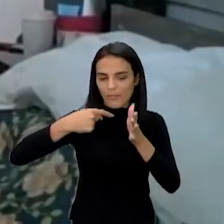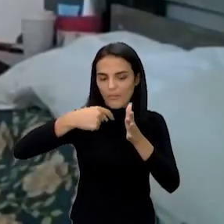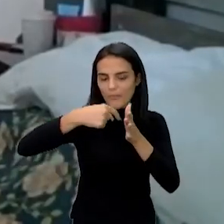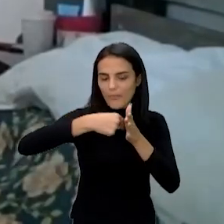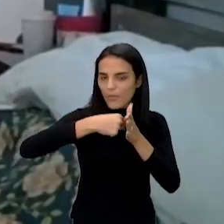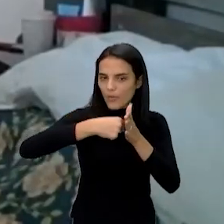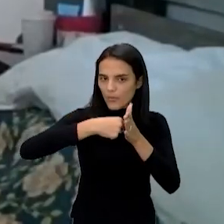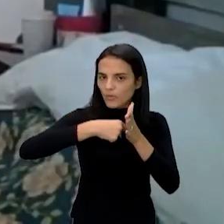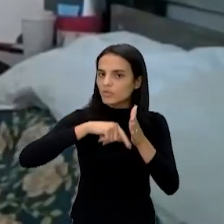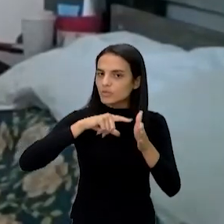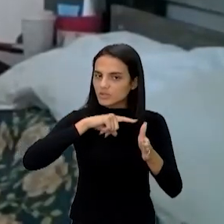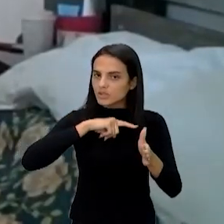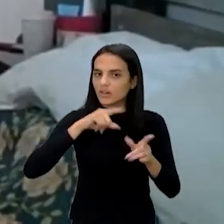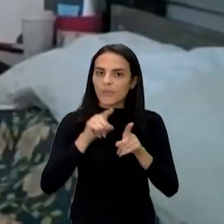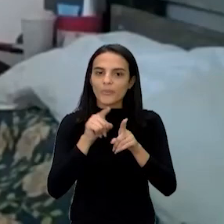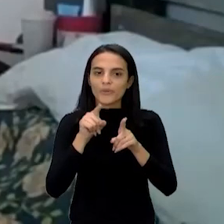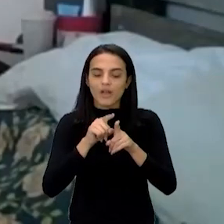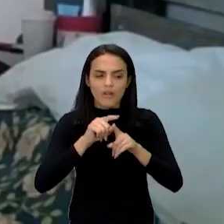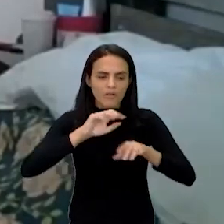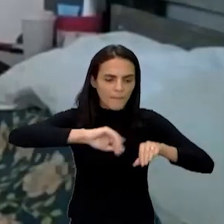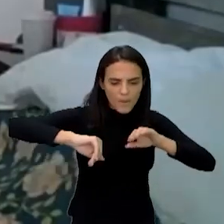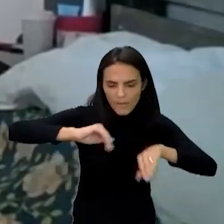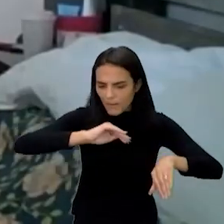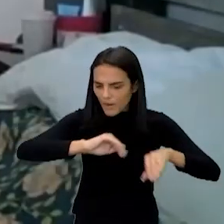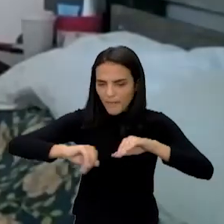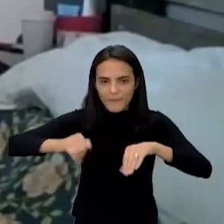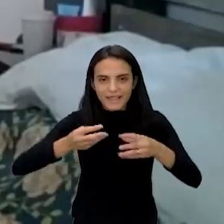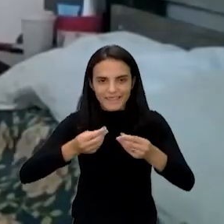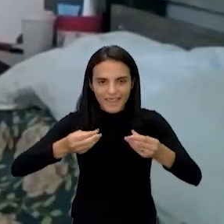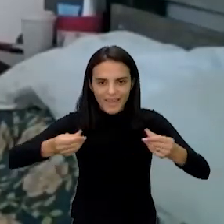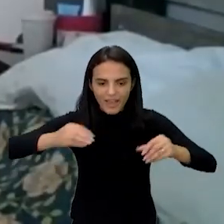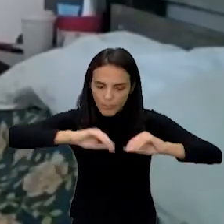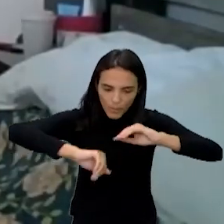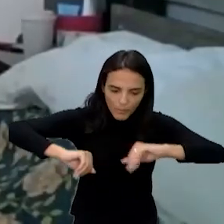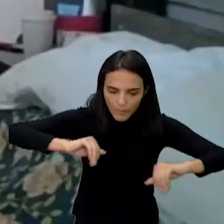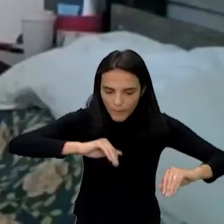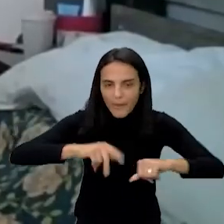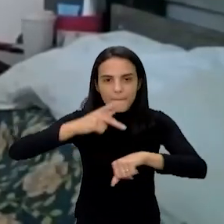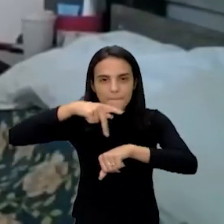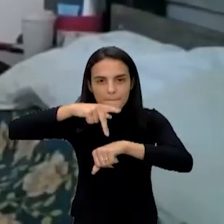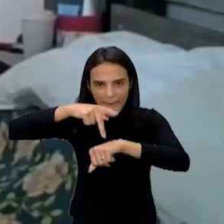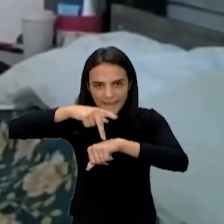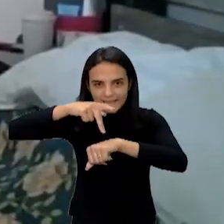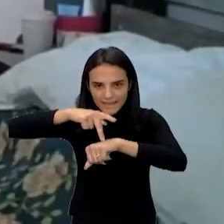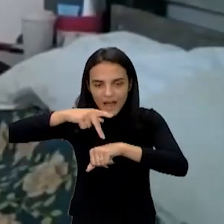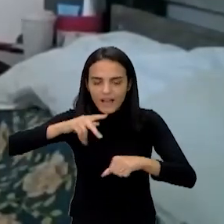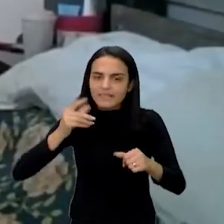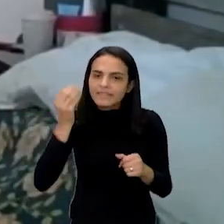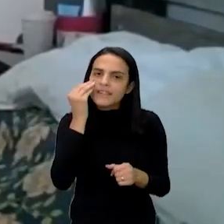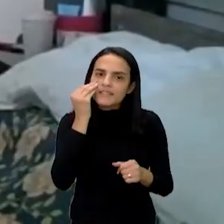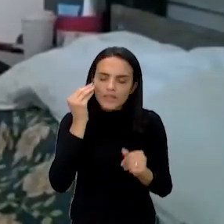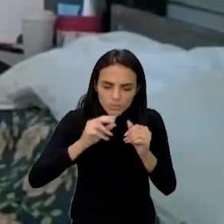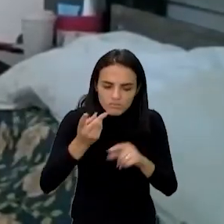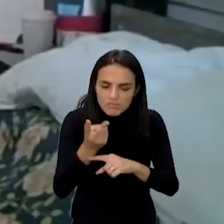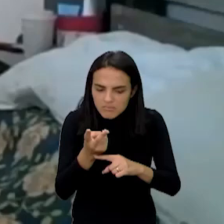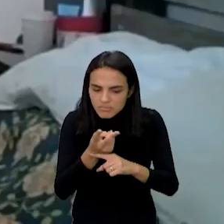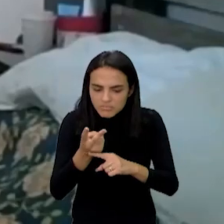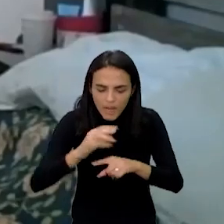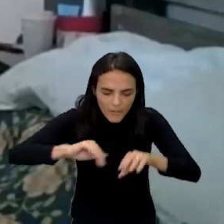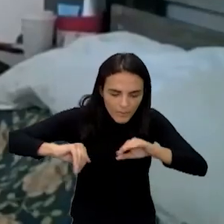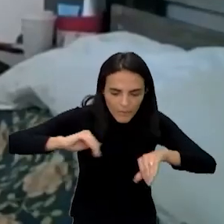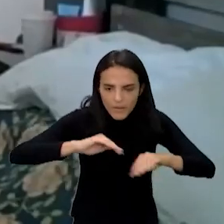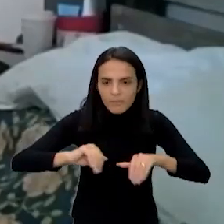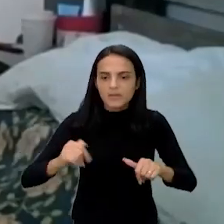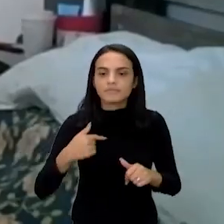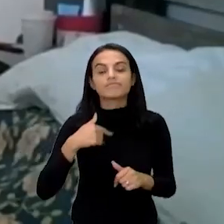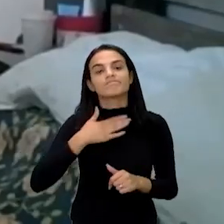solo, né? Eu vivia cavocando, procurando pedra, imaginando como é que a gente tirava a água do solo e tal, e